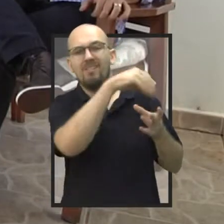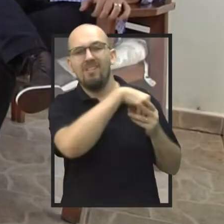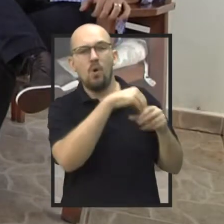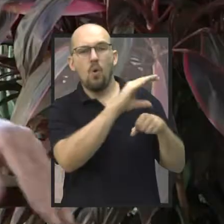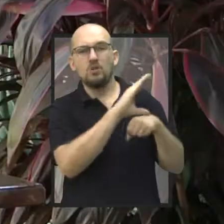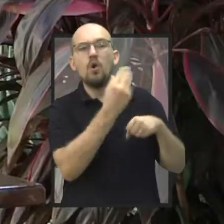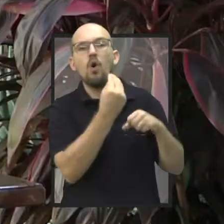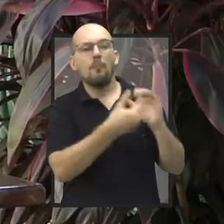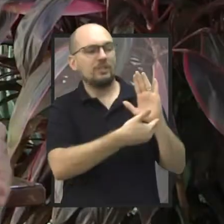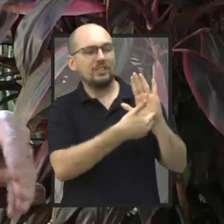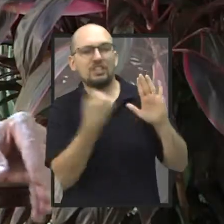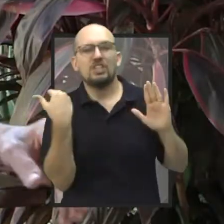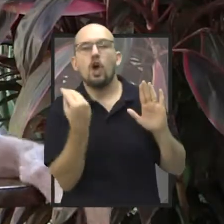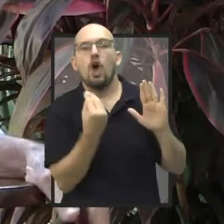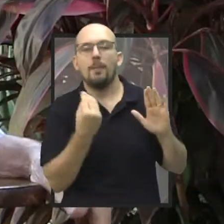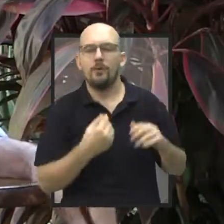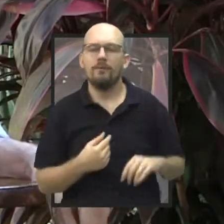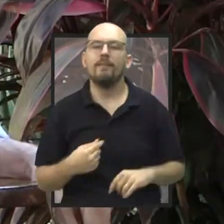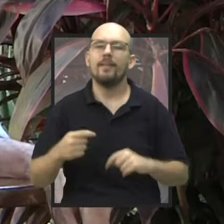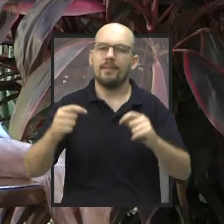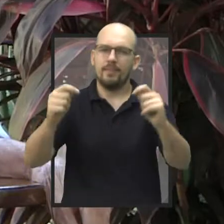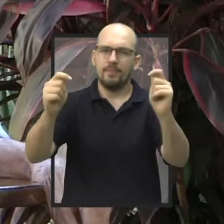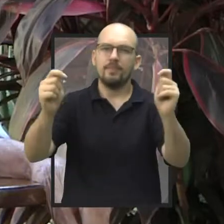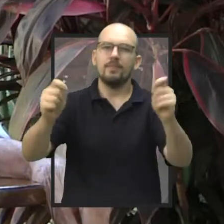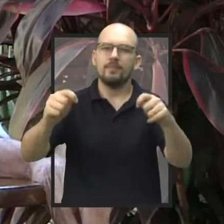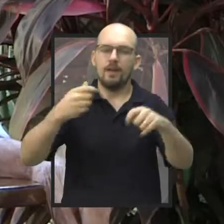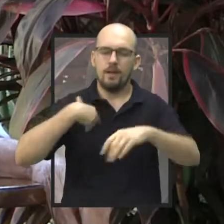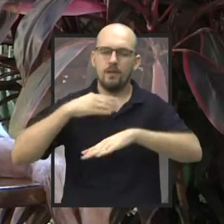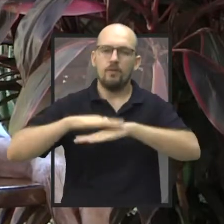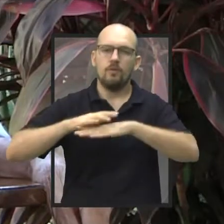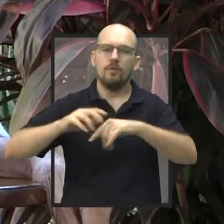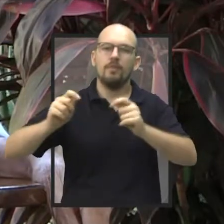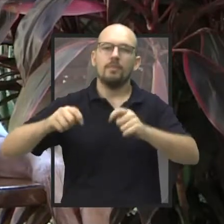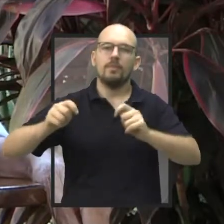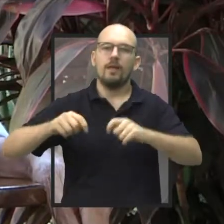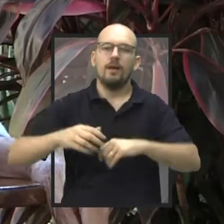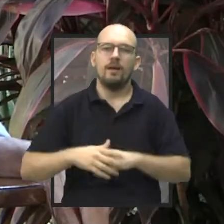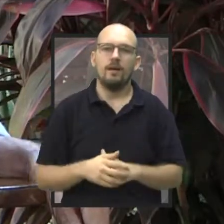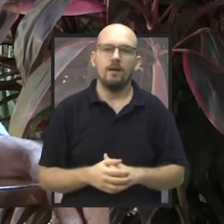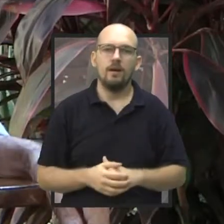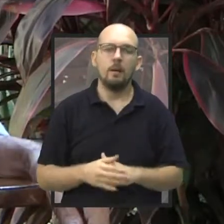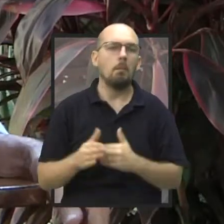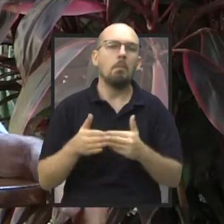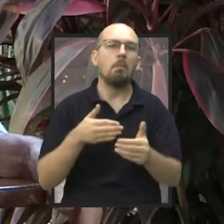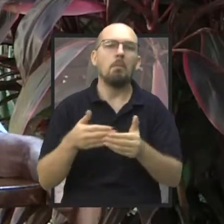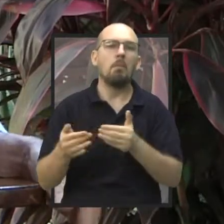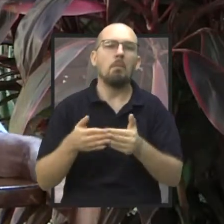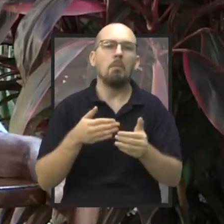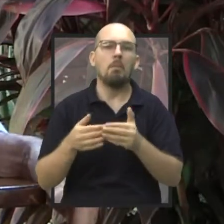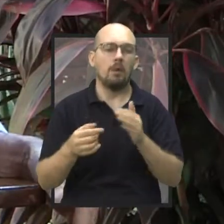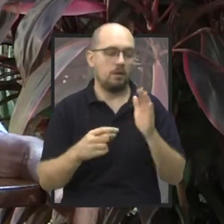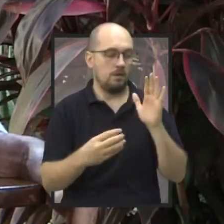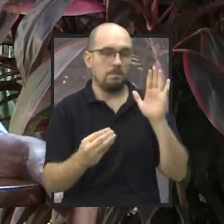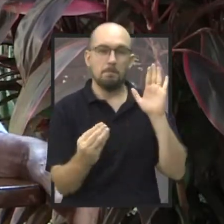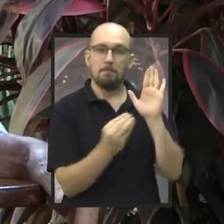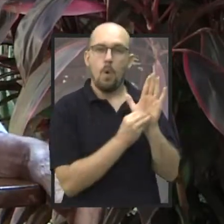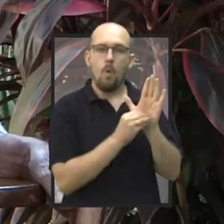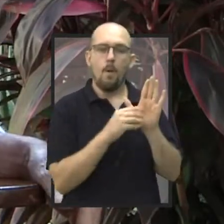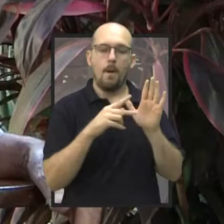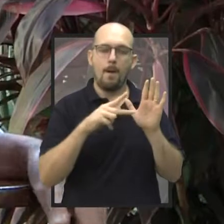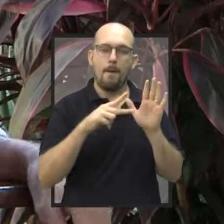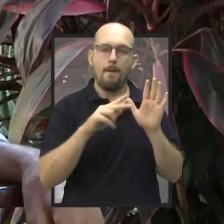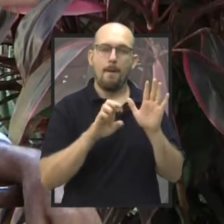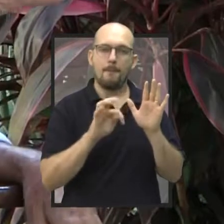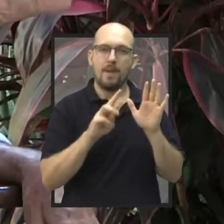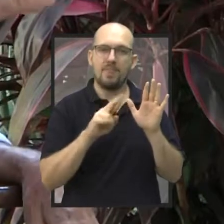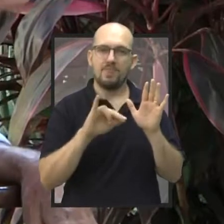Constituição? Eu consertaria. Não importa Se é uma cláusula pétrea ou deixa de ser